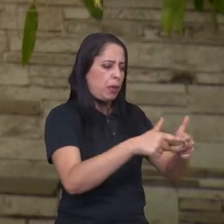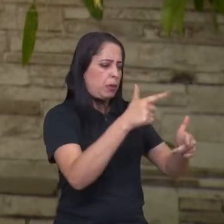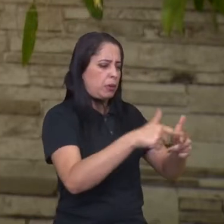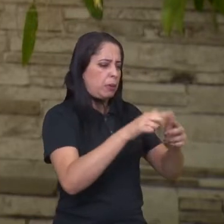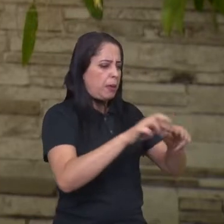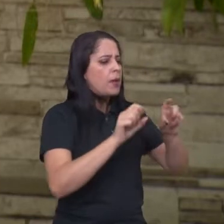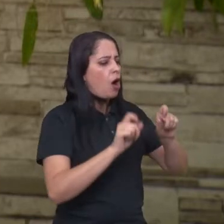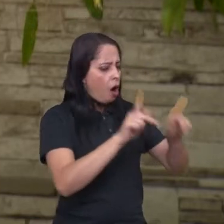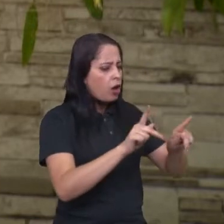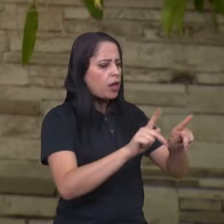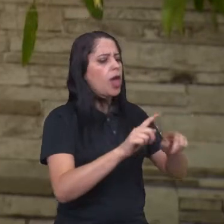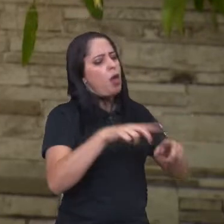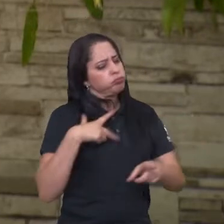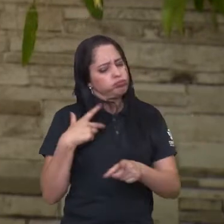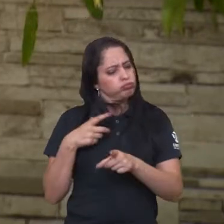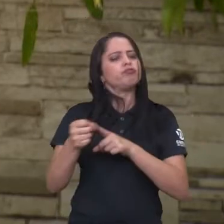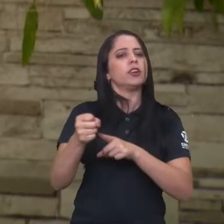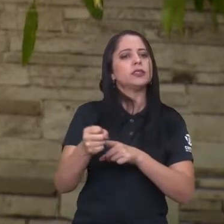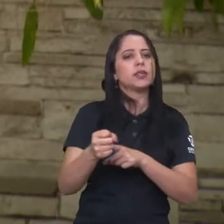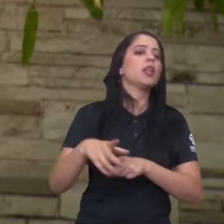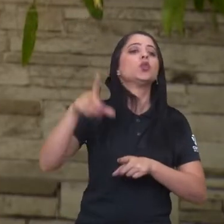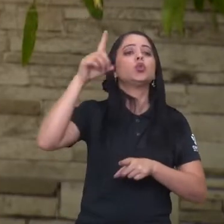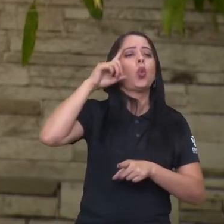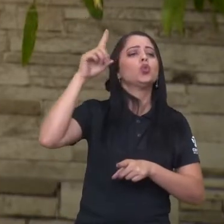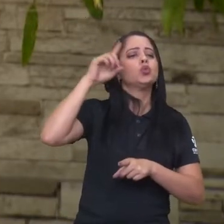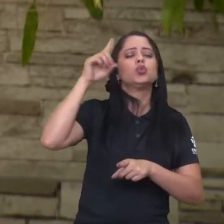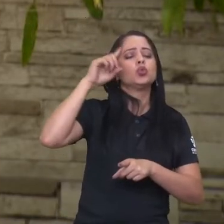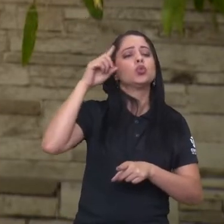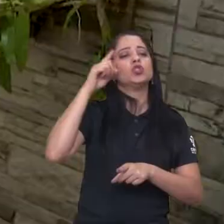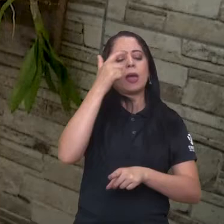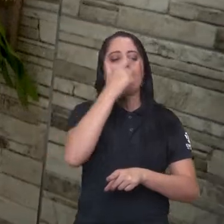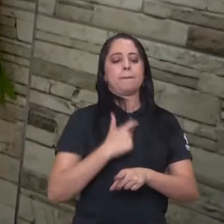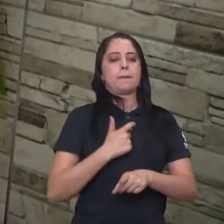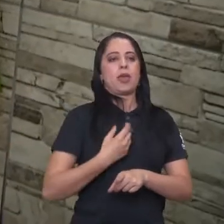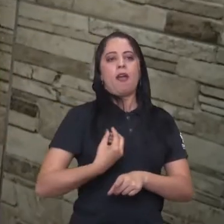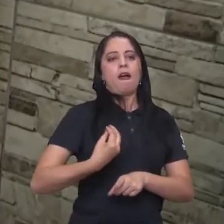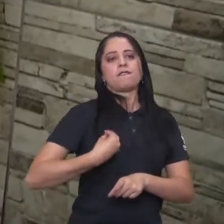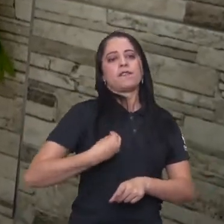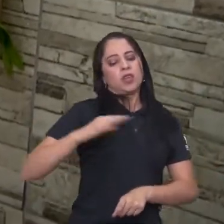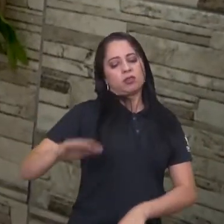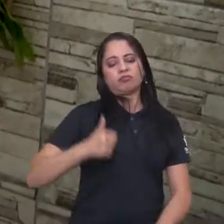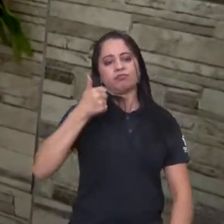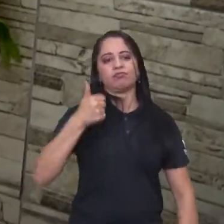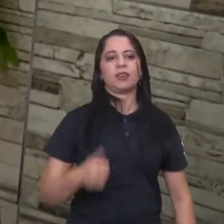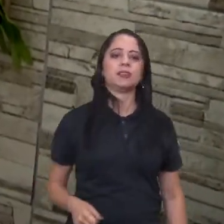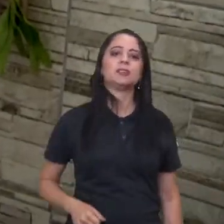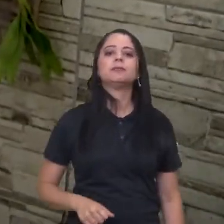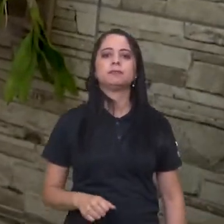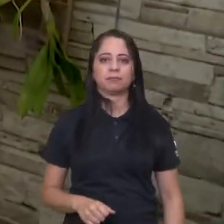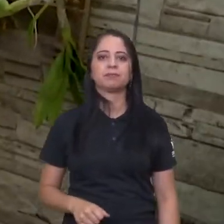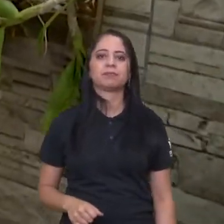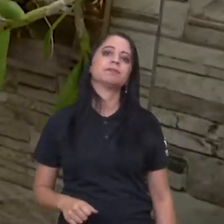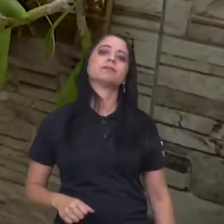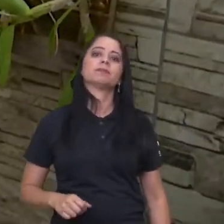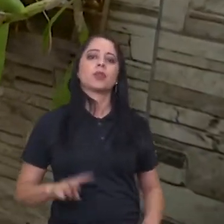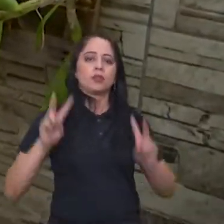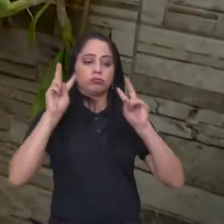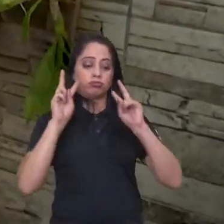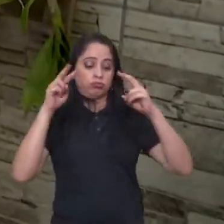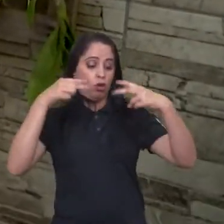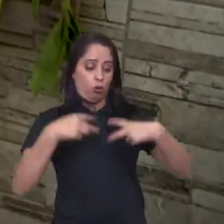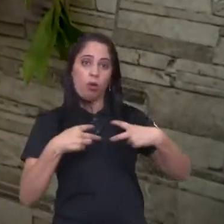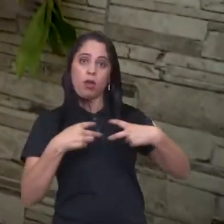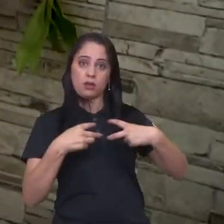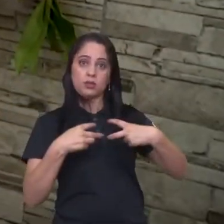dia mesmo, mudou muito, muito, muito minha qualidade de vida nesse sentido. Despertar o autoconhecimento é uma ferramenta valiosa